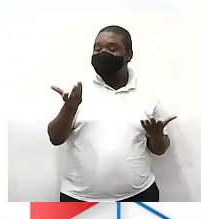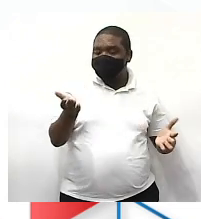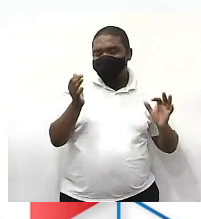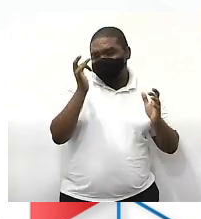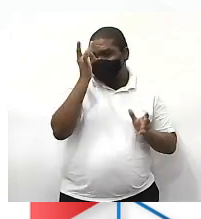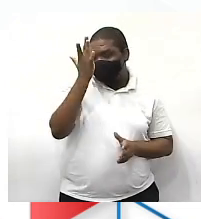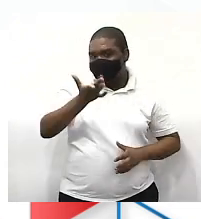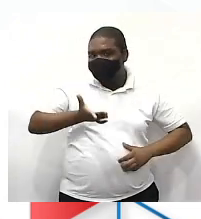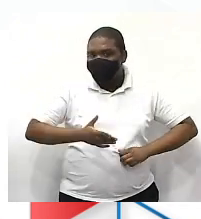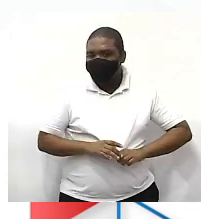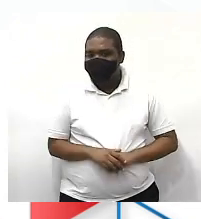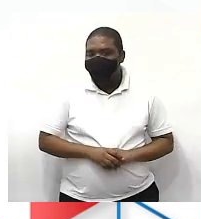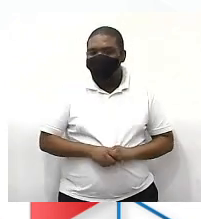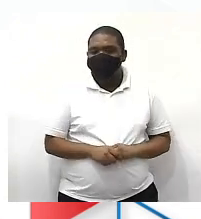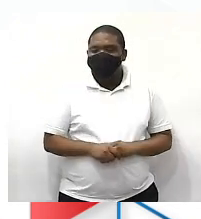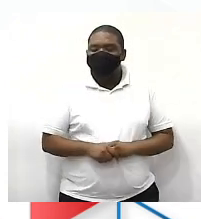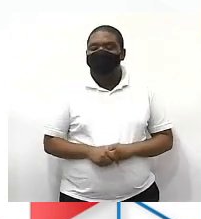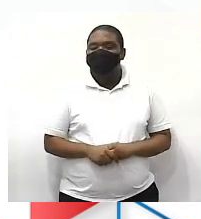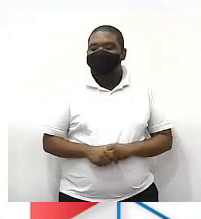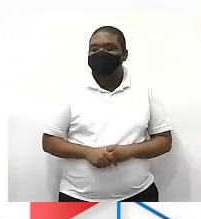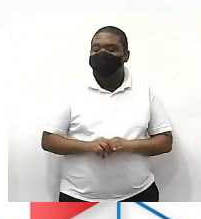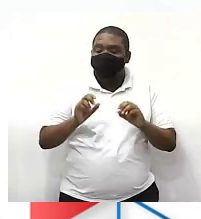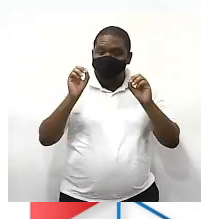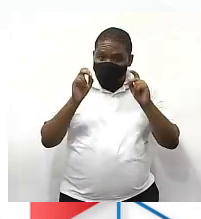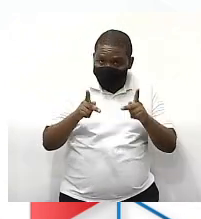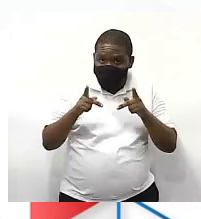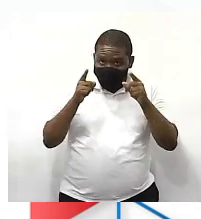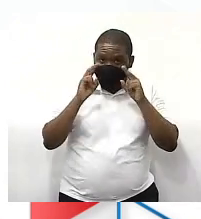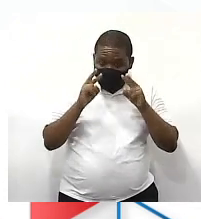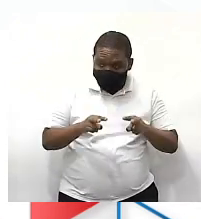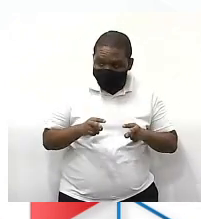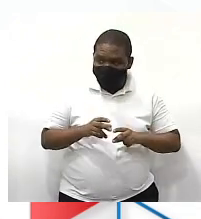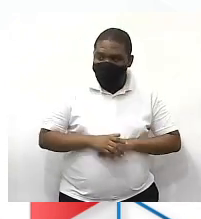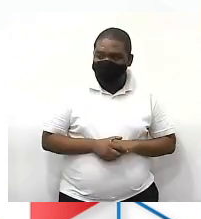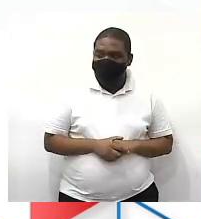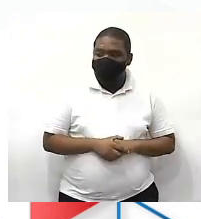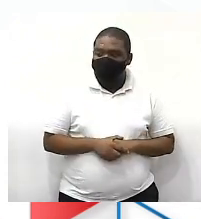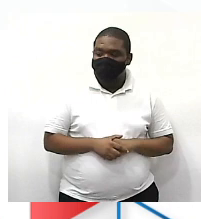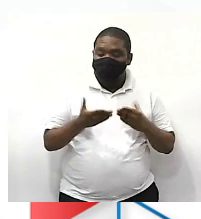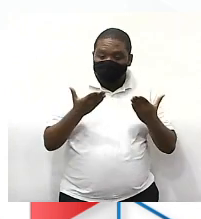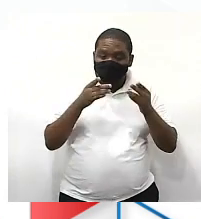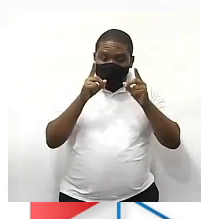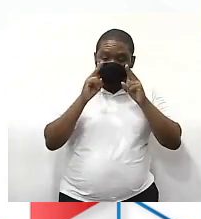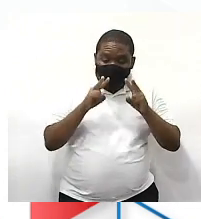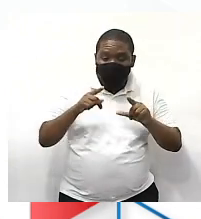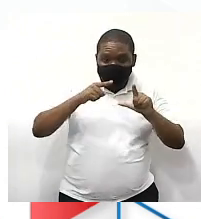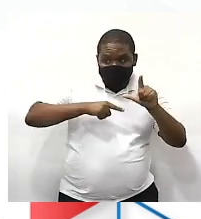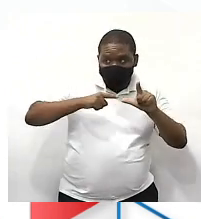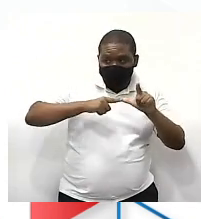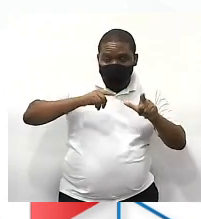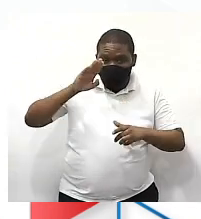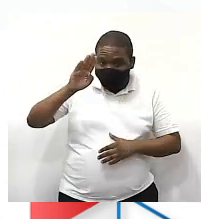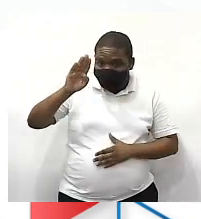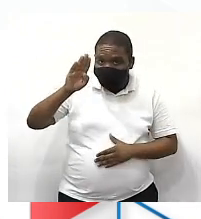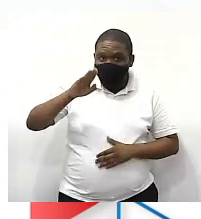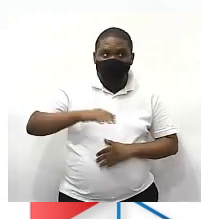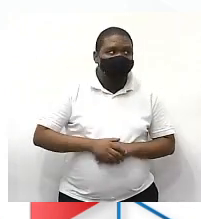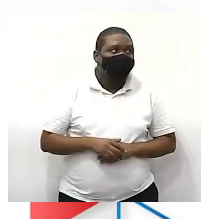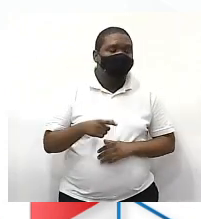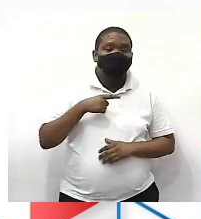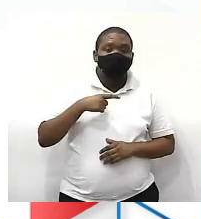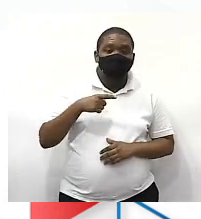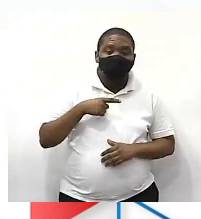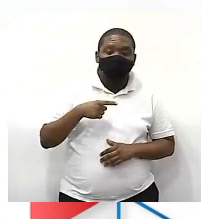346. Tranquilo? Acompanhou comigo? Agora vê, segue aí na letra B. Quantas